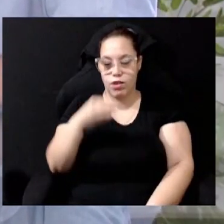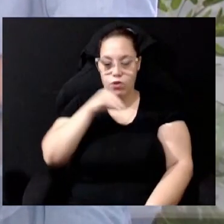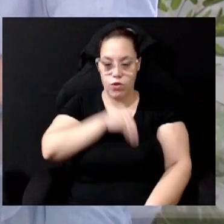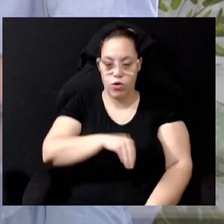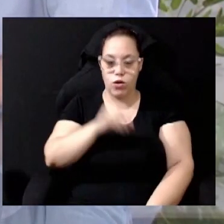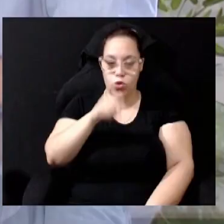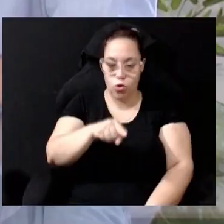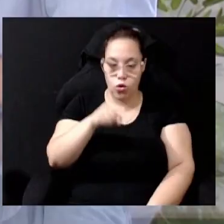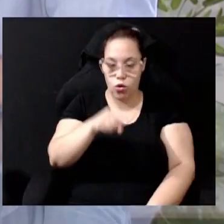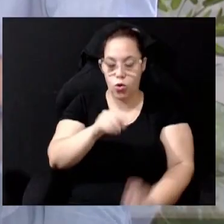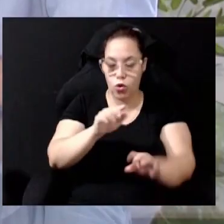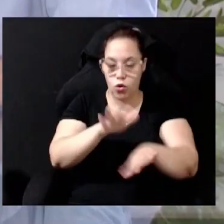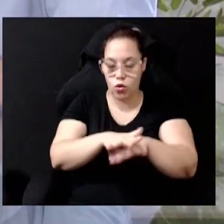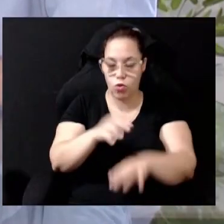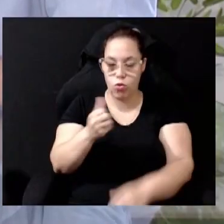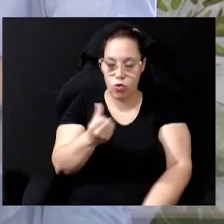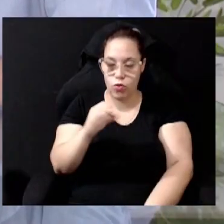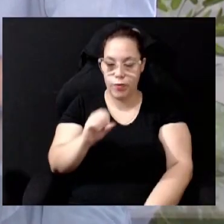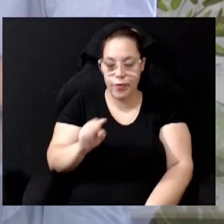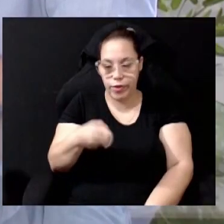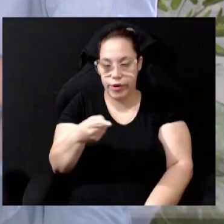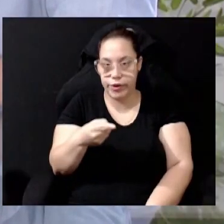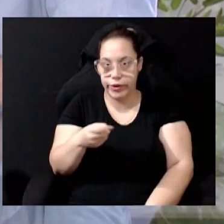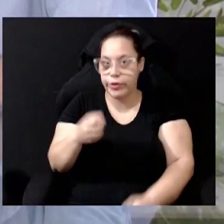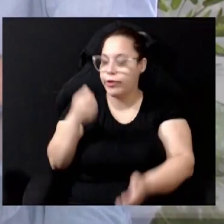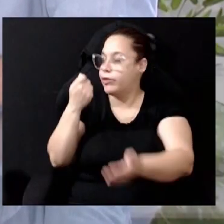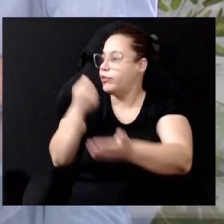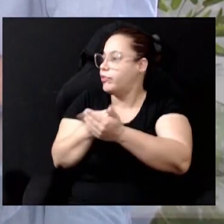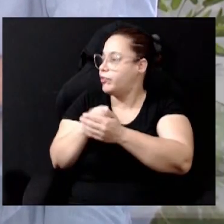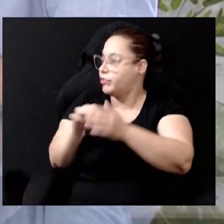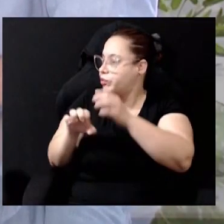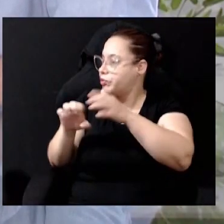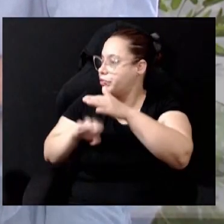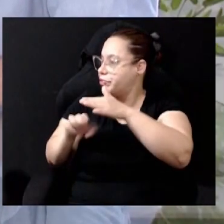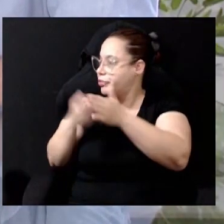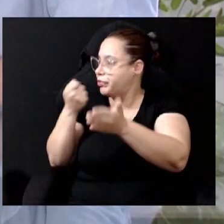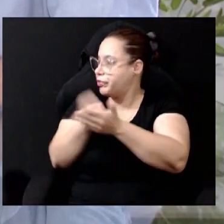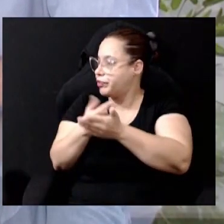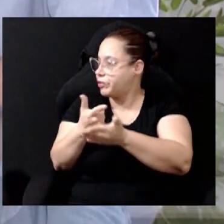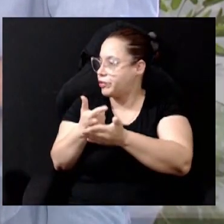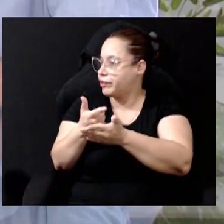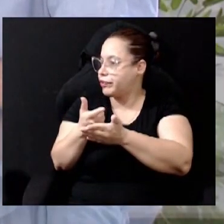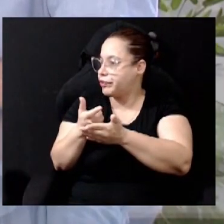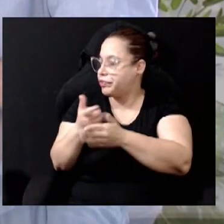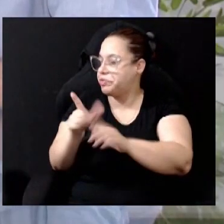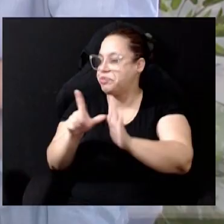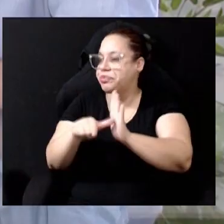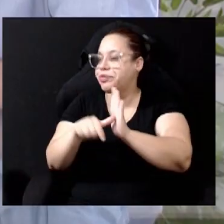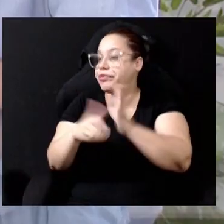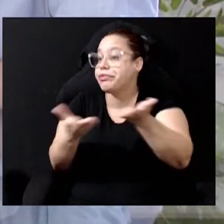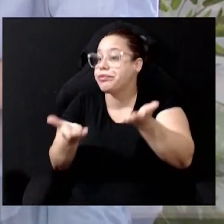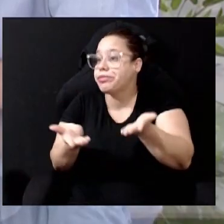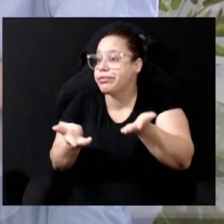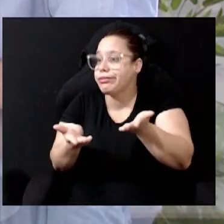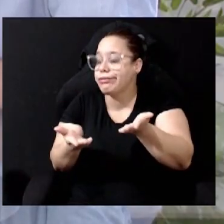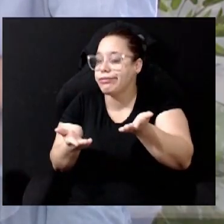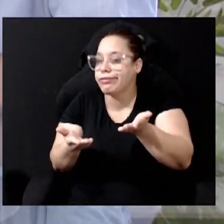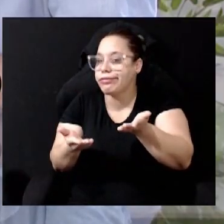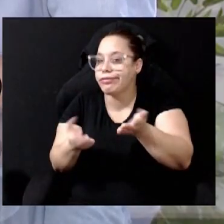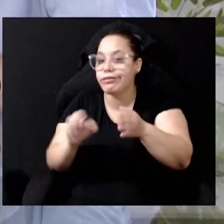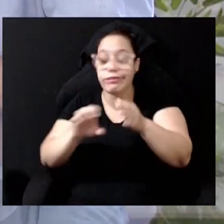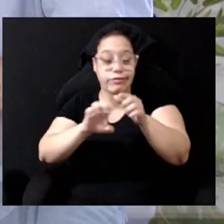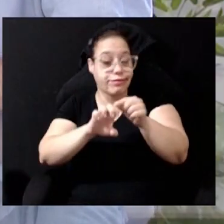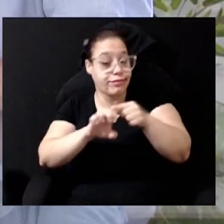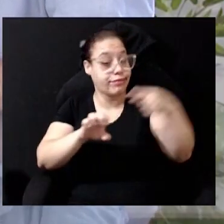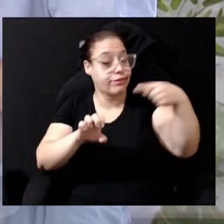o que acontece se a empresa pagar atrasado o pagamento do 13º salário? O empregador, ele